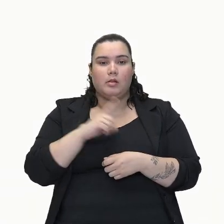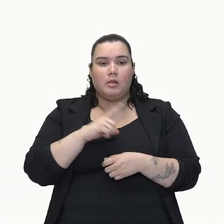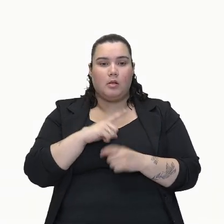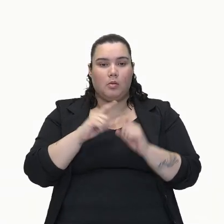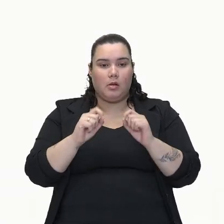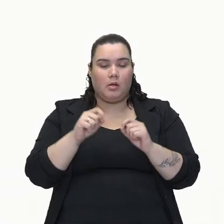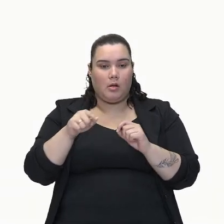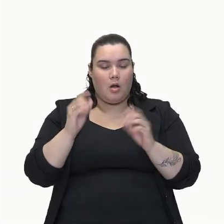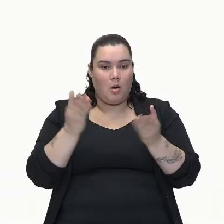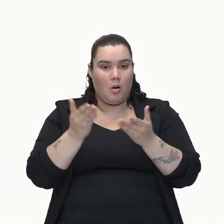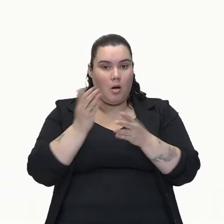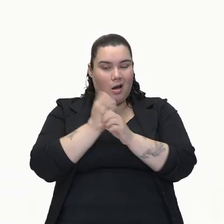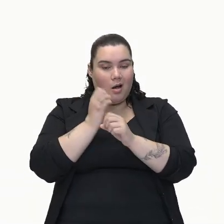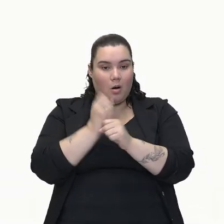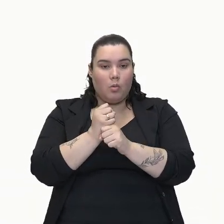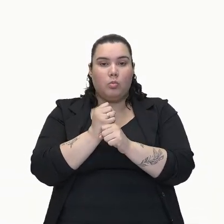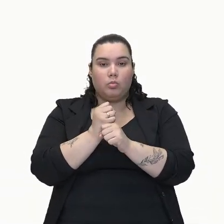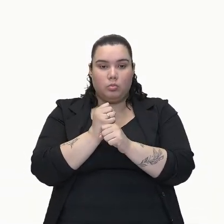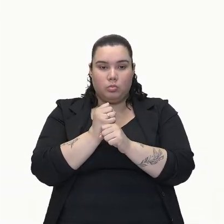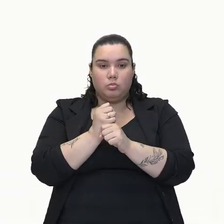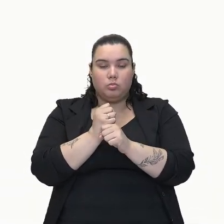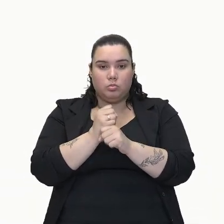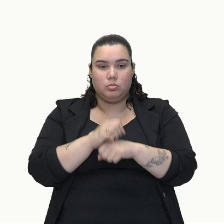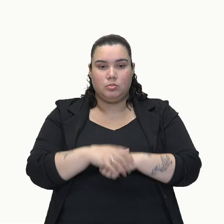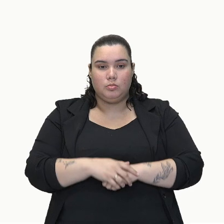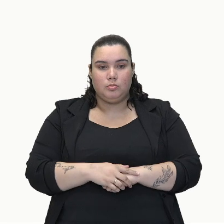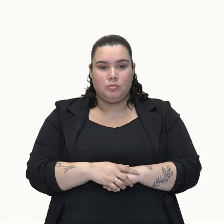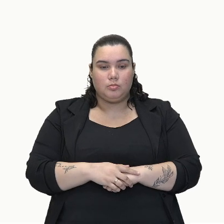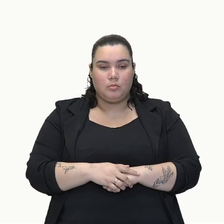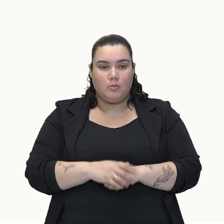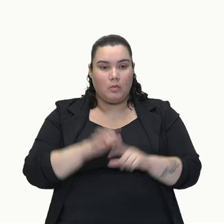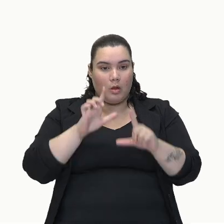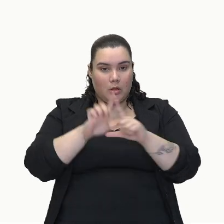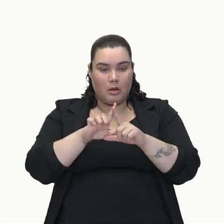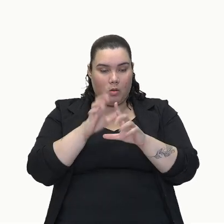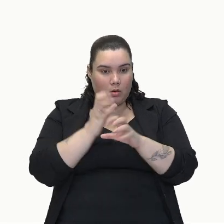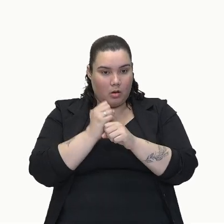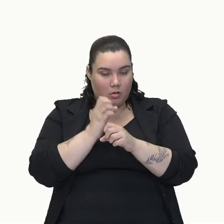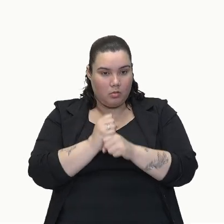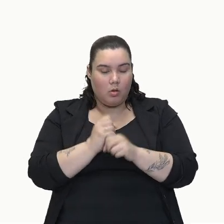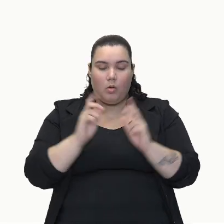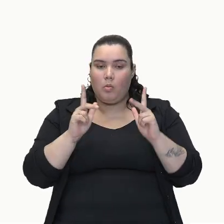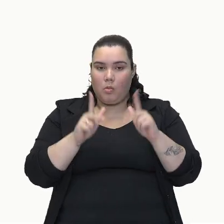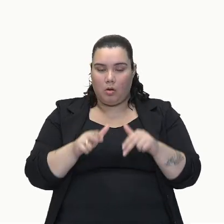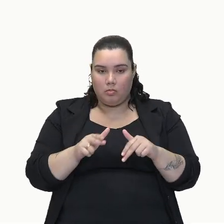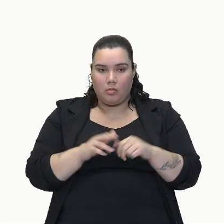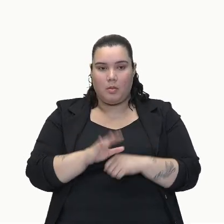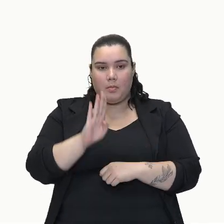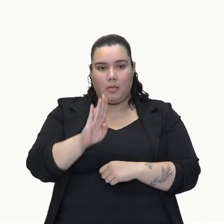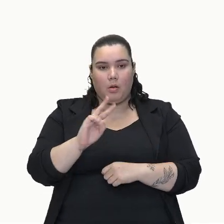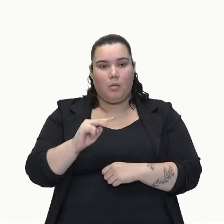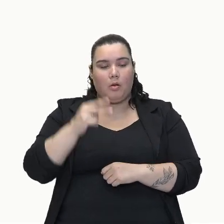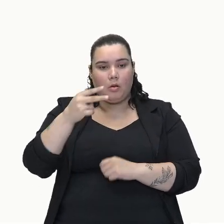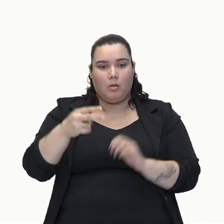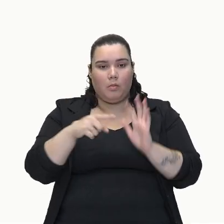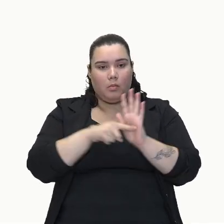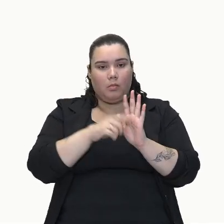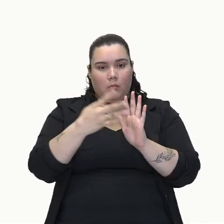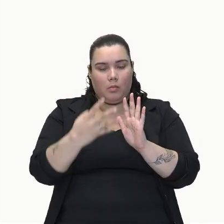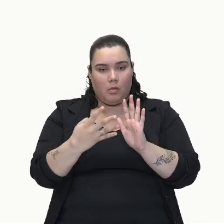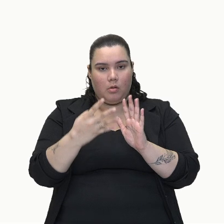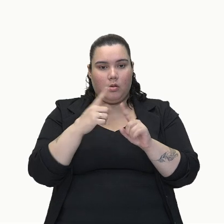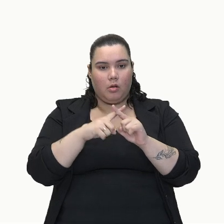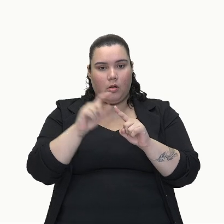zero. Agora, fiquem bem atentos. Para calcular o delta, mesma coisa, b ao quadrado menos